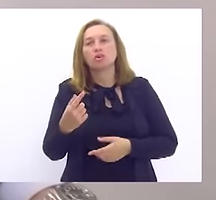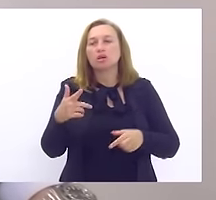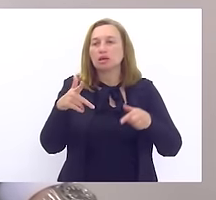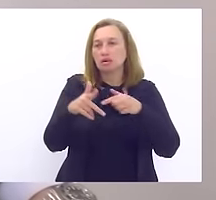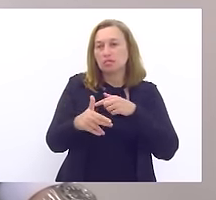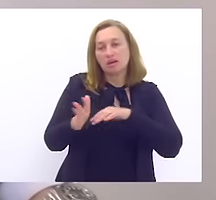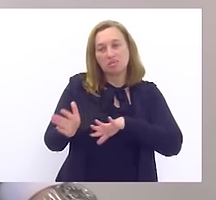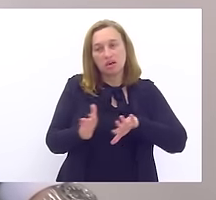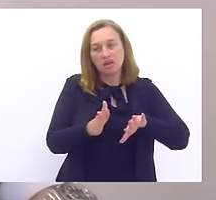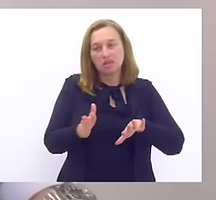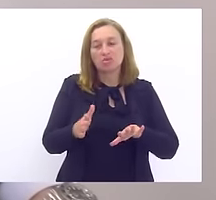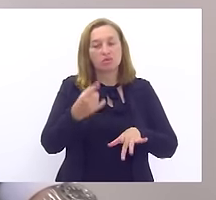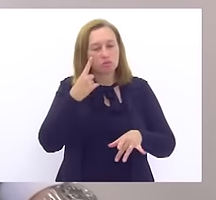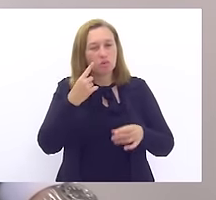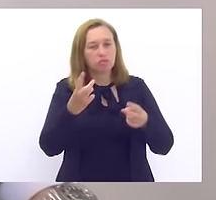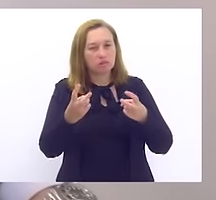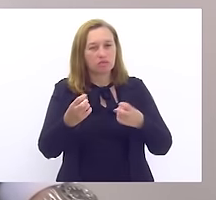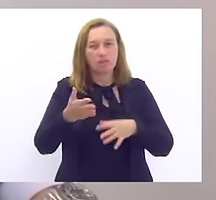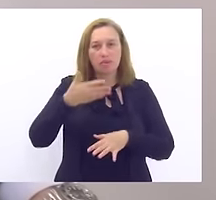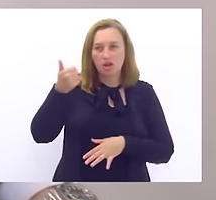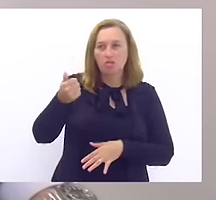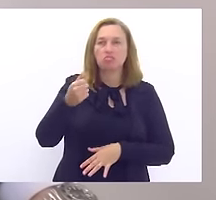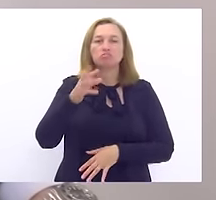atrapalha Mas vai ser apurado